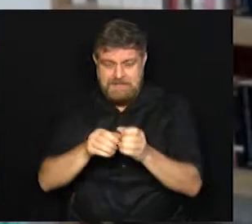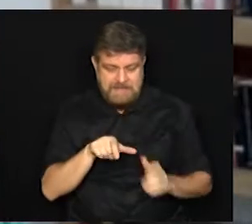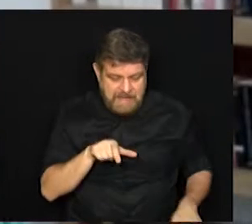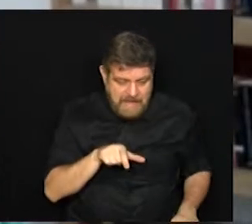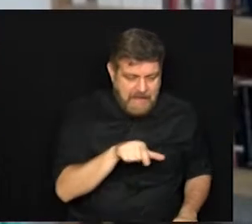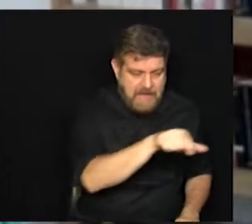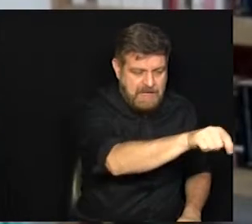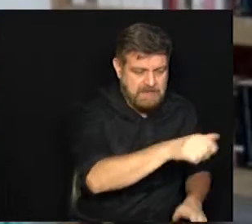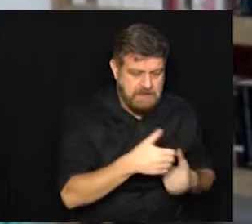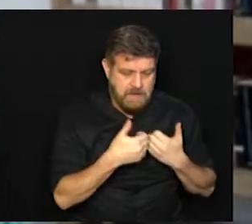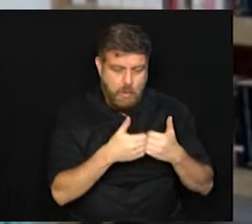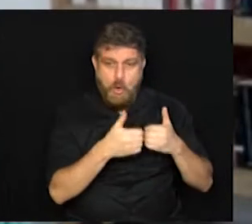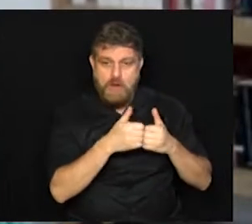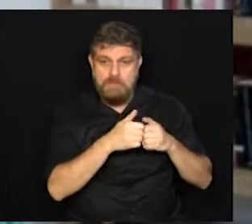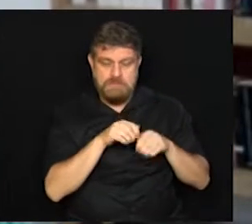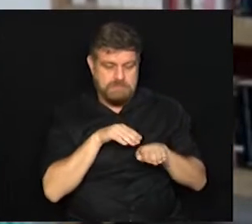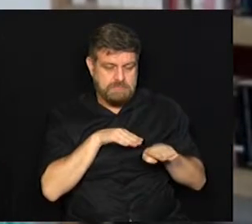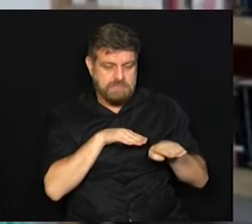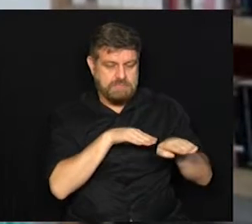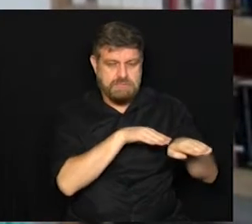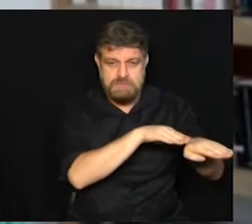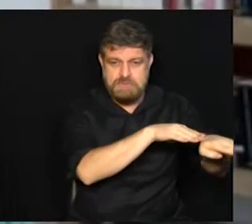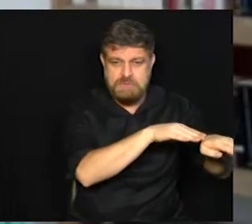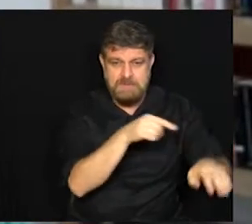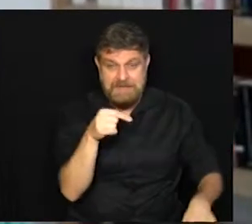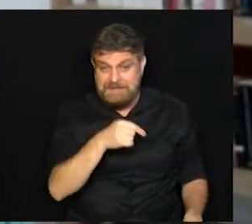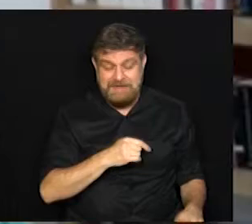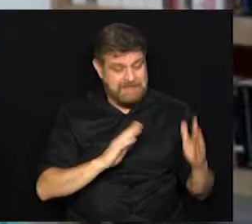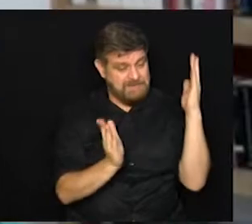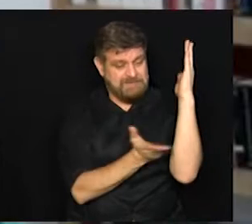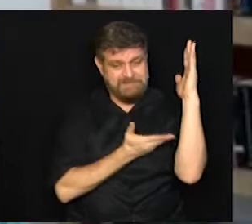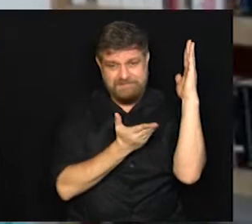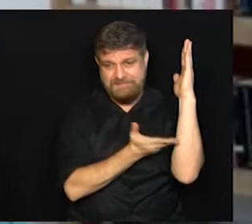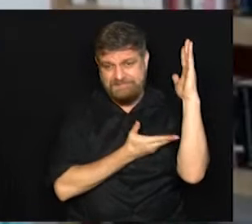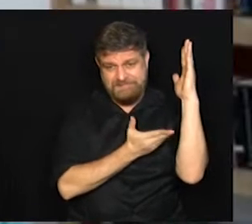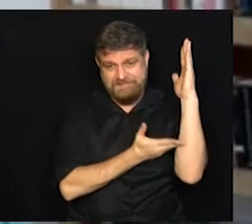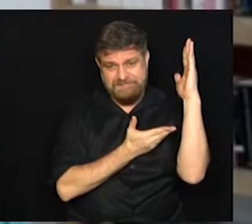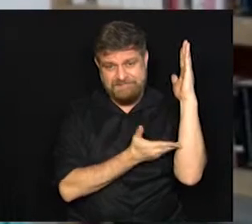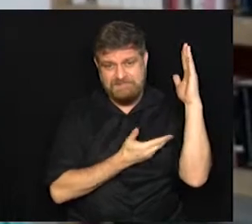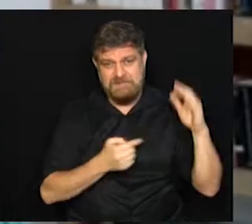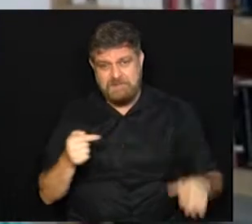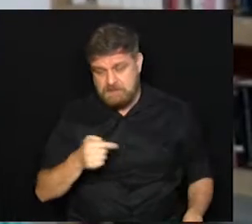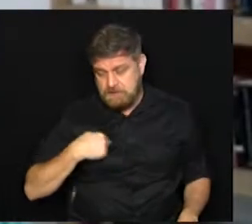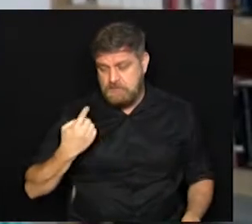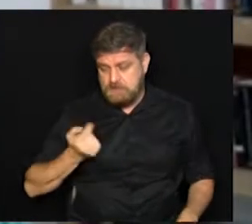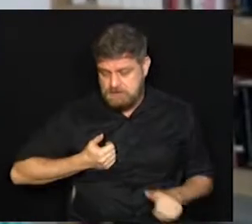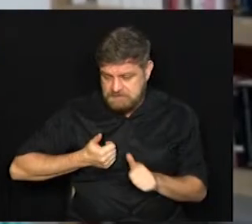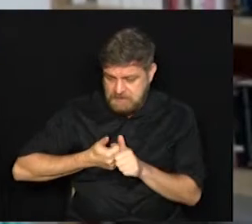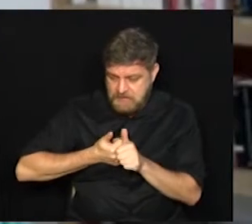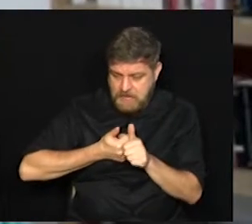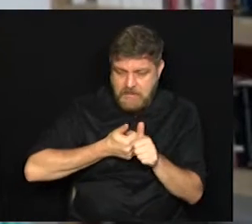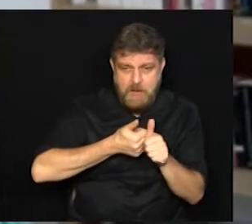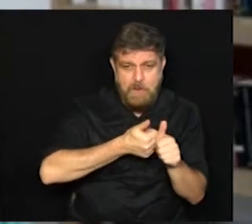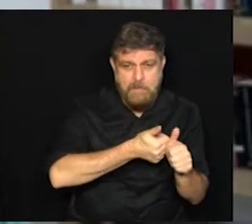BRT. Acho que é importante que, inclusive, a gente acompanhe o processo de